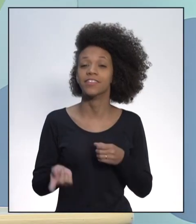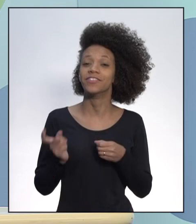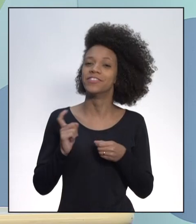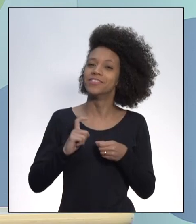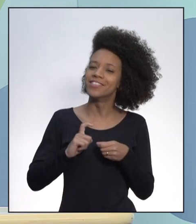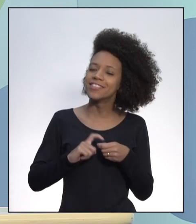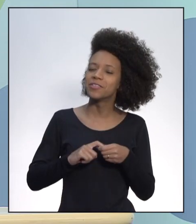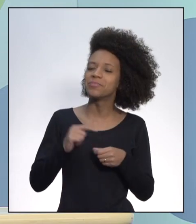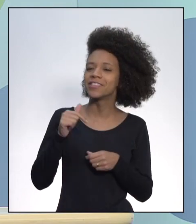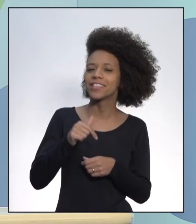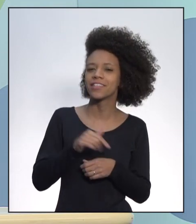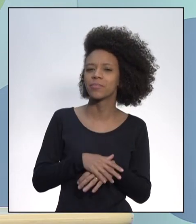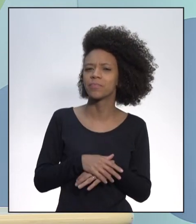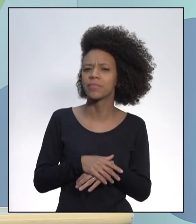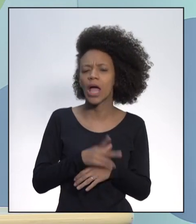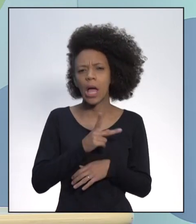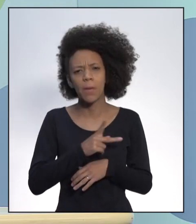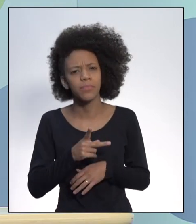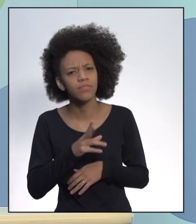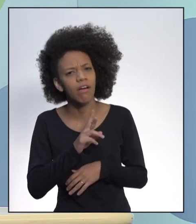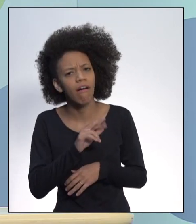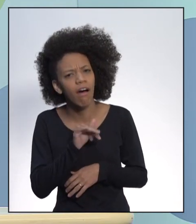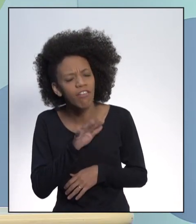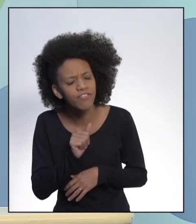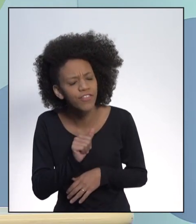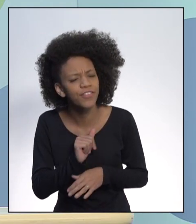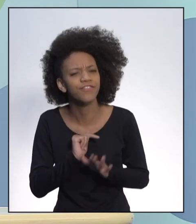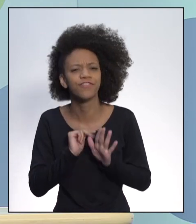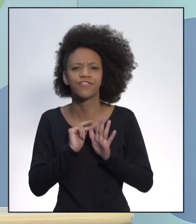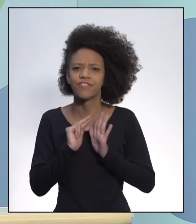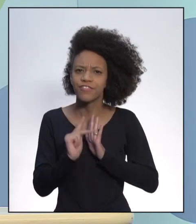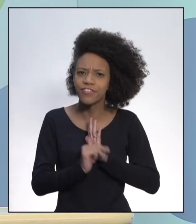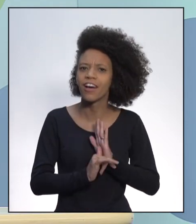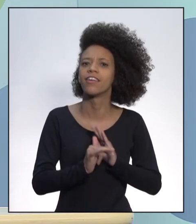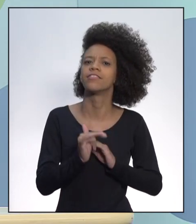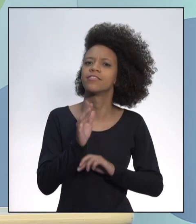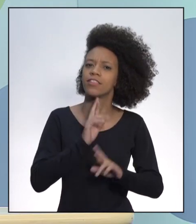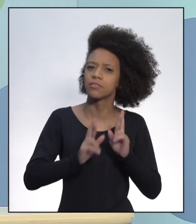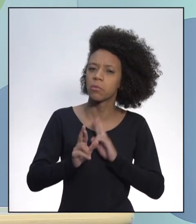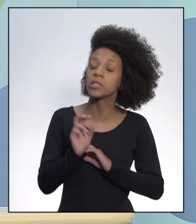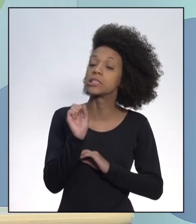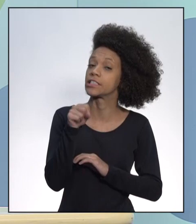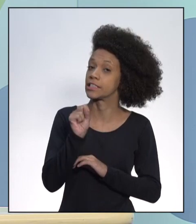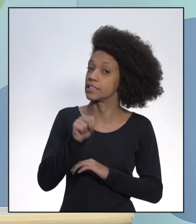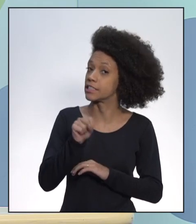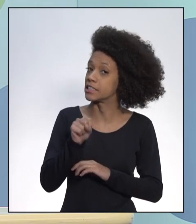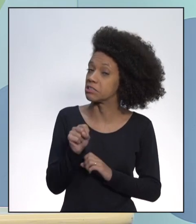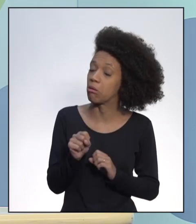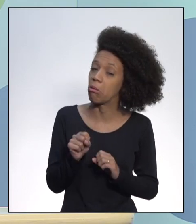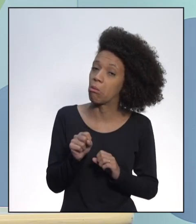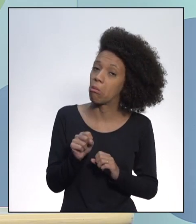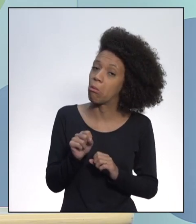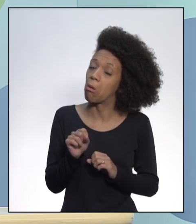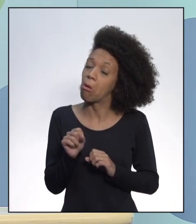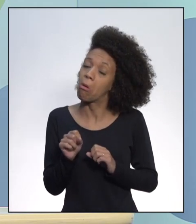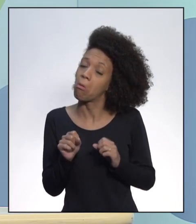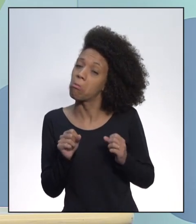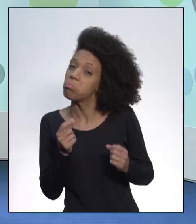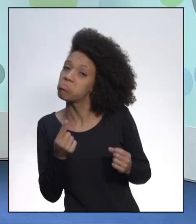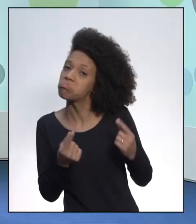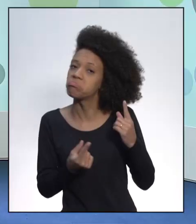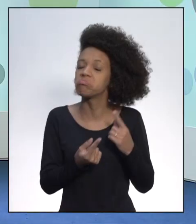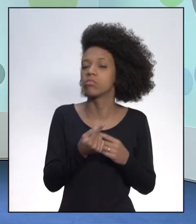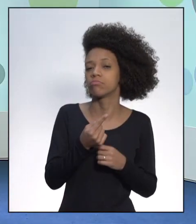Retornamos aqui. Rafa, muitos colocaram aqui a resposta sim. Um ou outro colocou